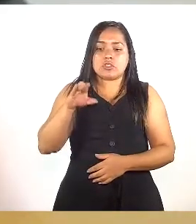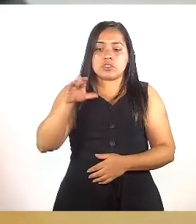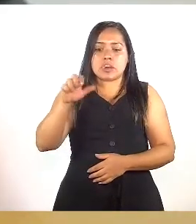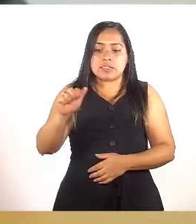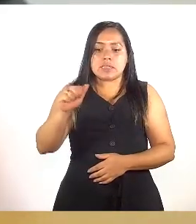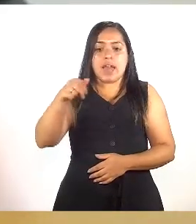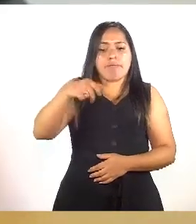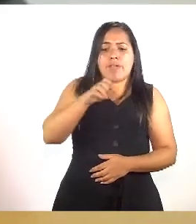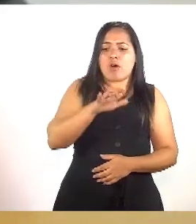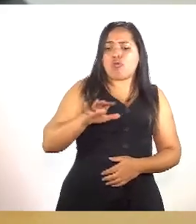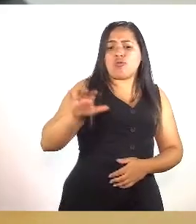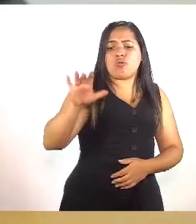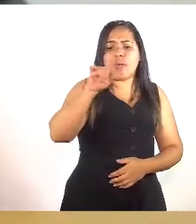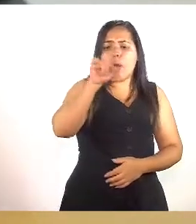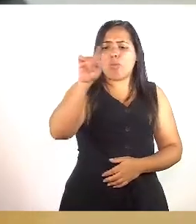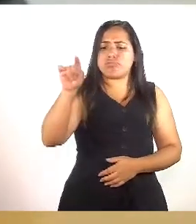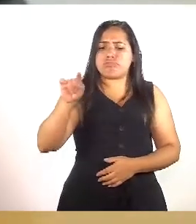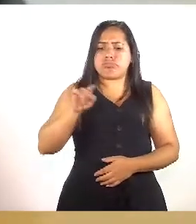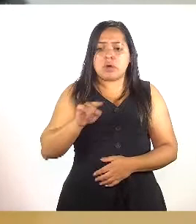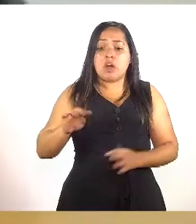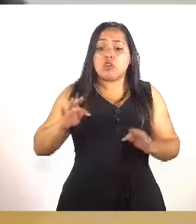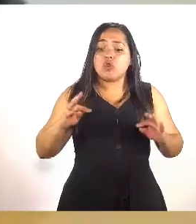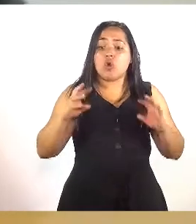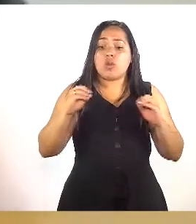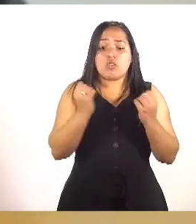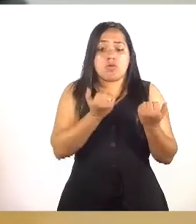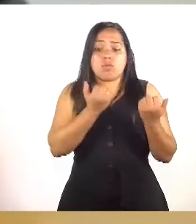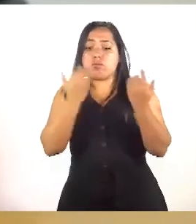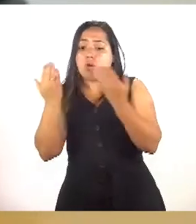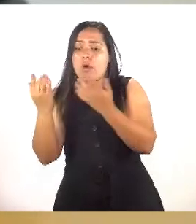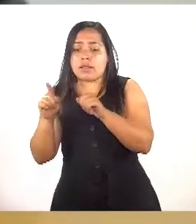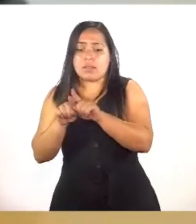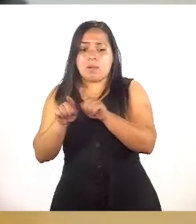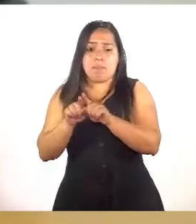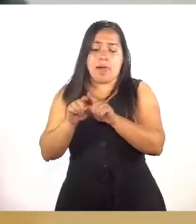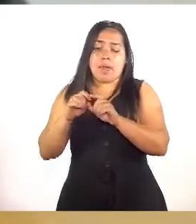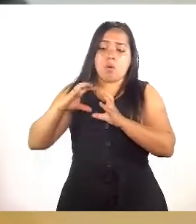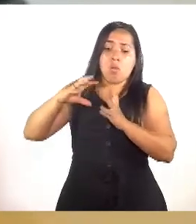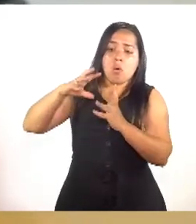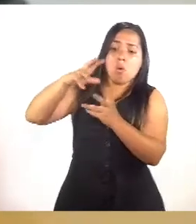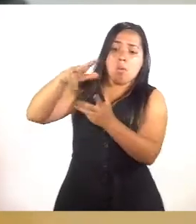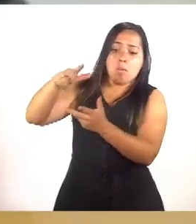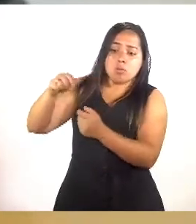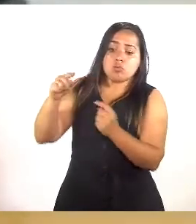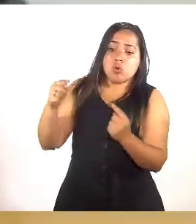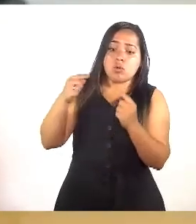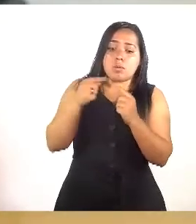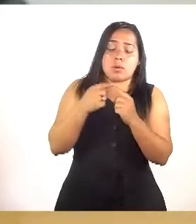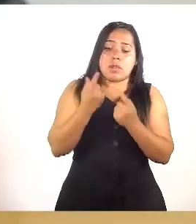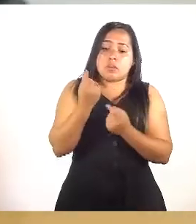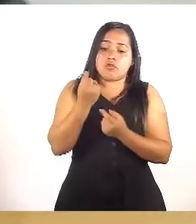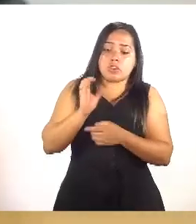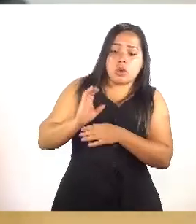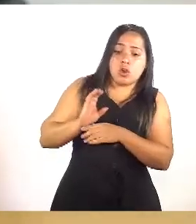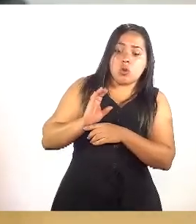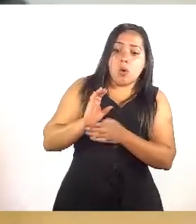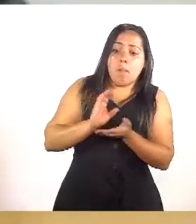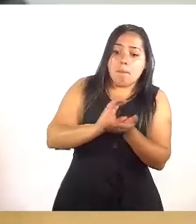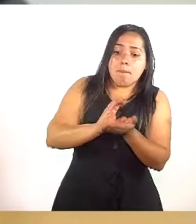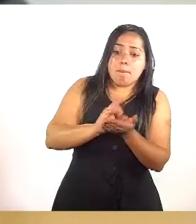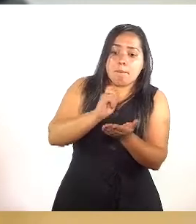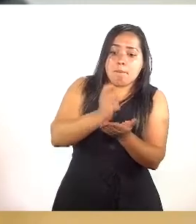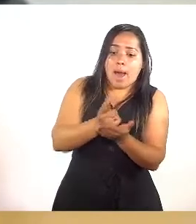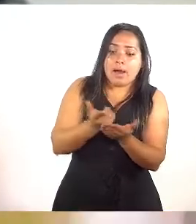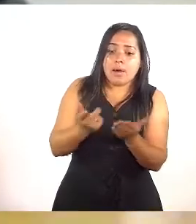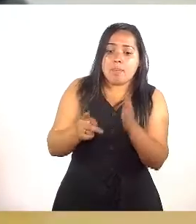condição para que essas agências infranacionais recebam repasse do orçamento federal. Ela traz também,